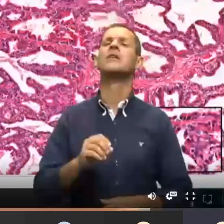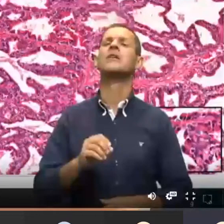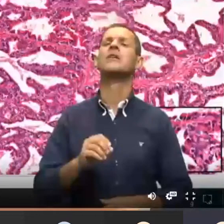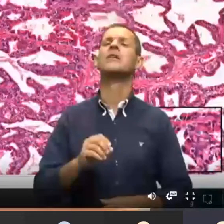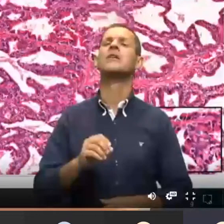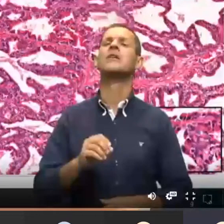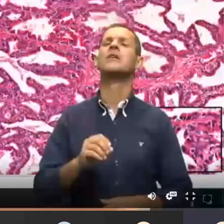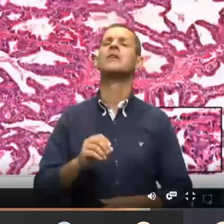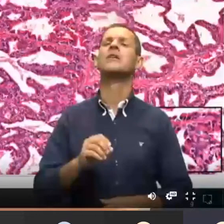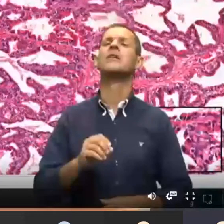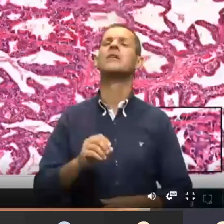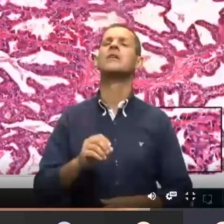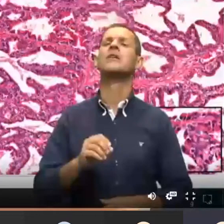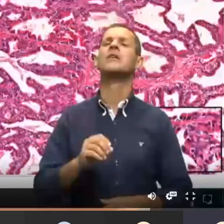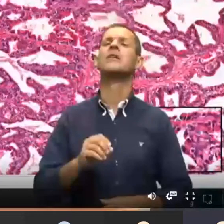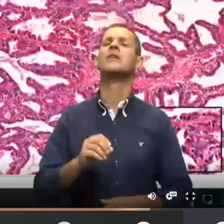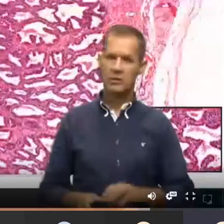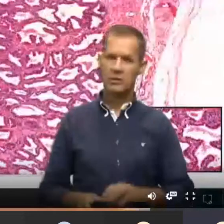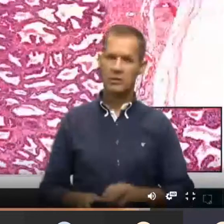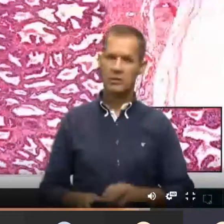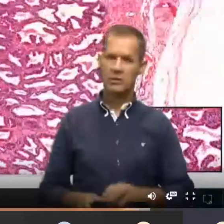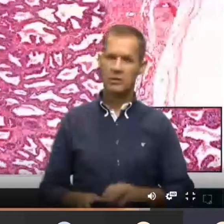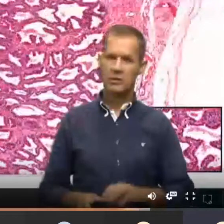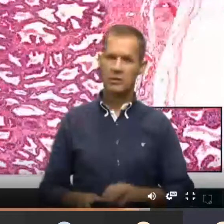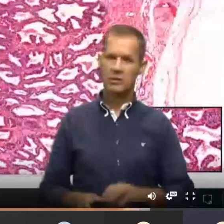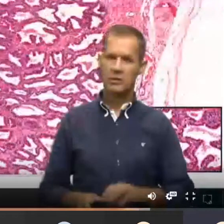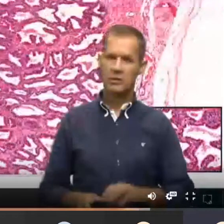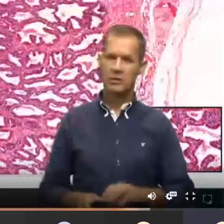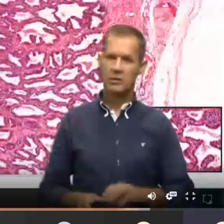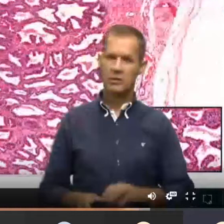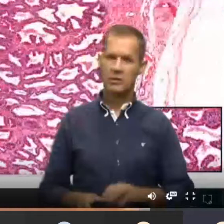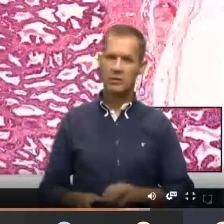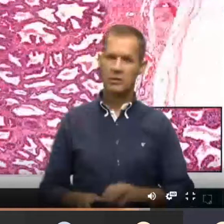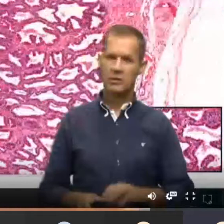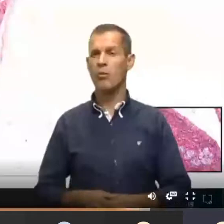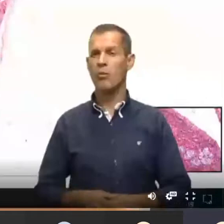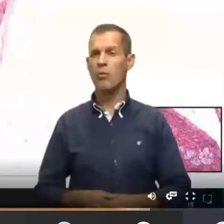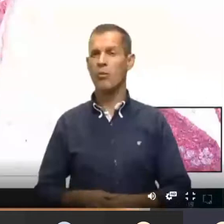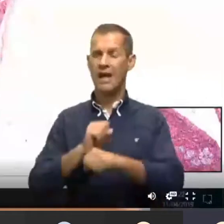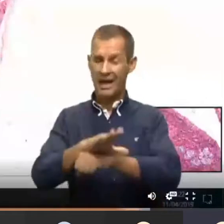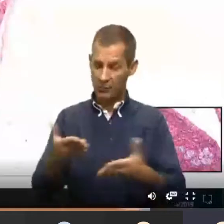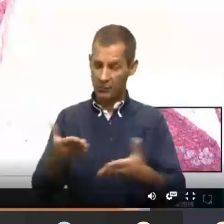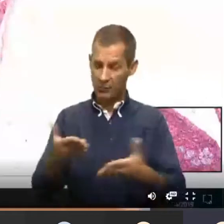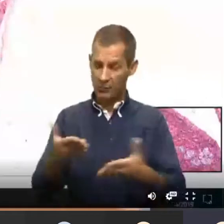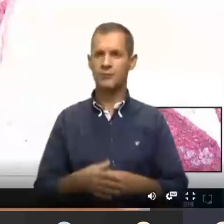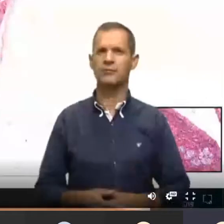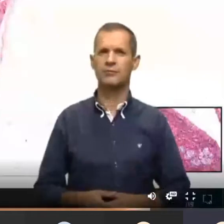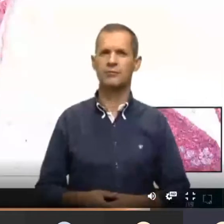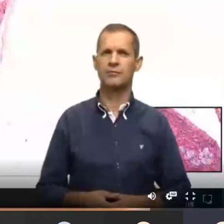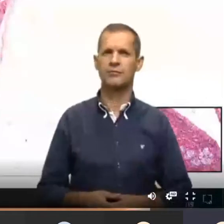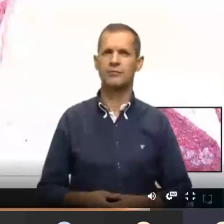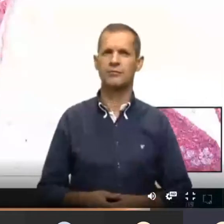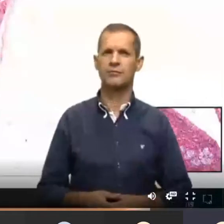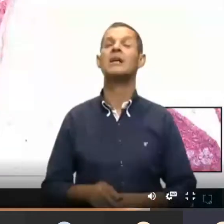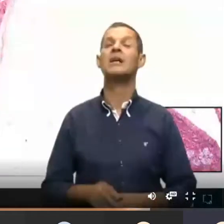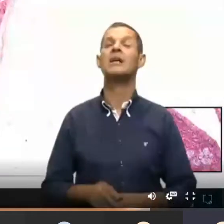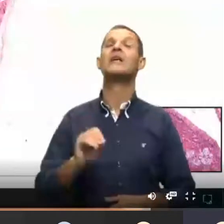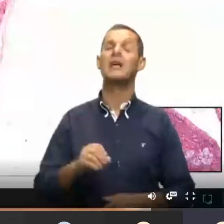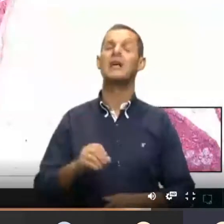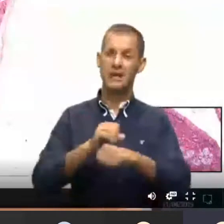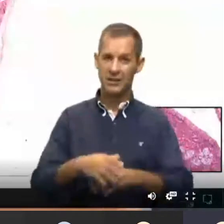realiza a produção de secreções, né? Então, agora, vamos carregar a outra lâmina, que